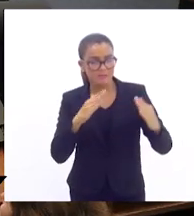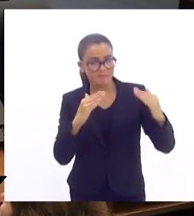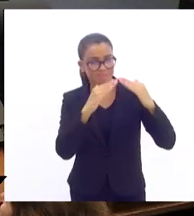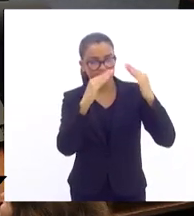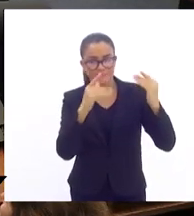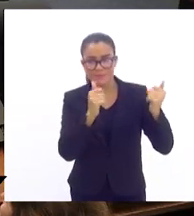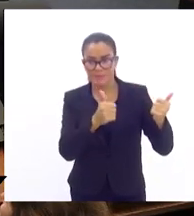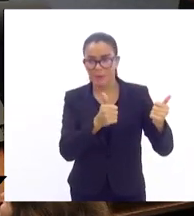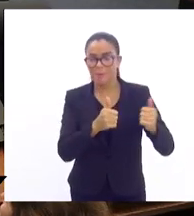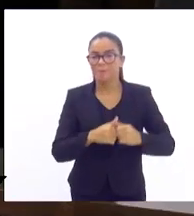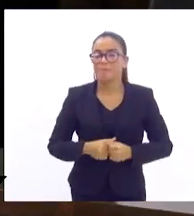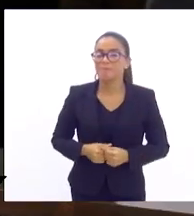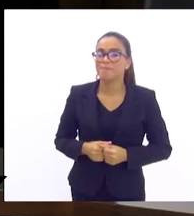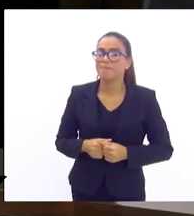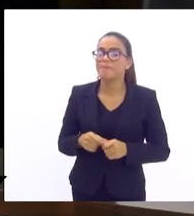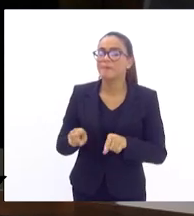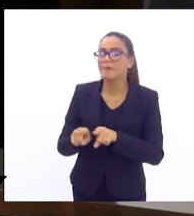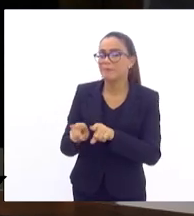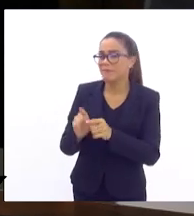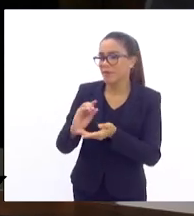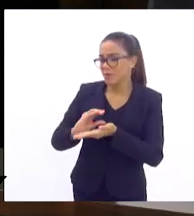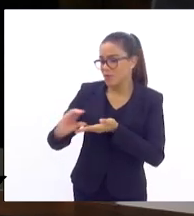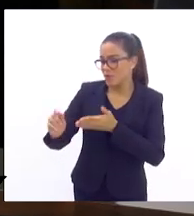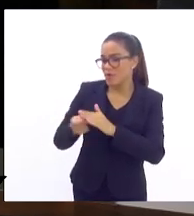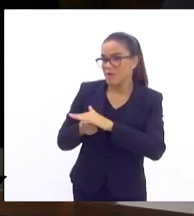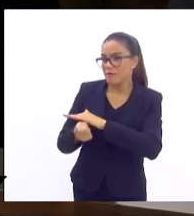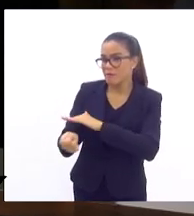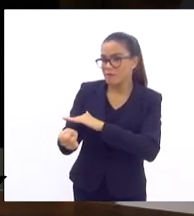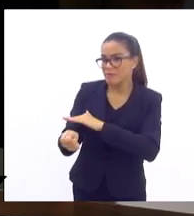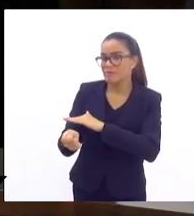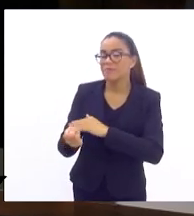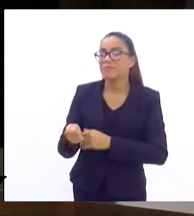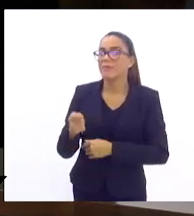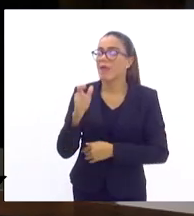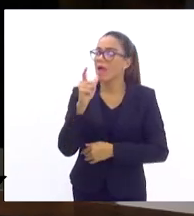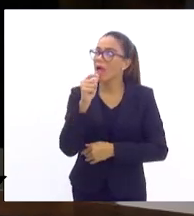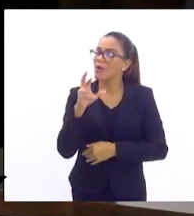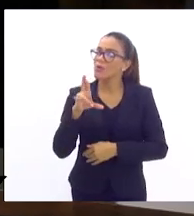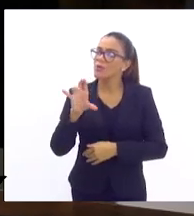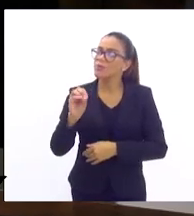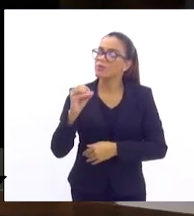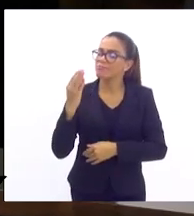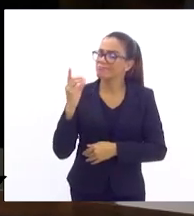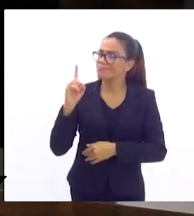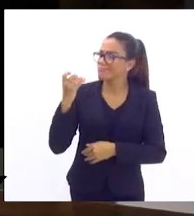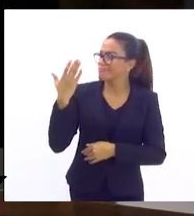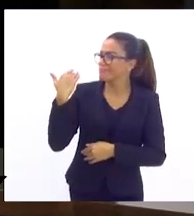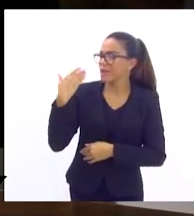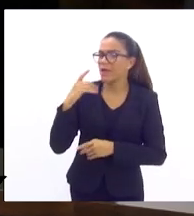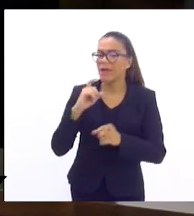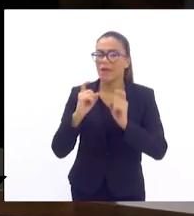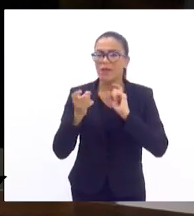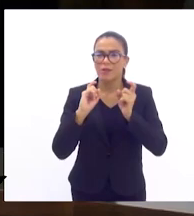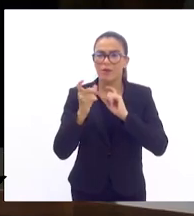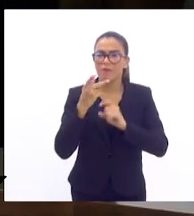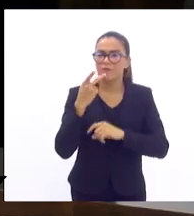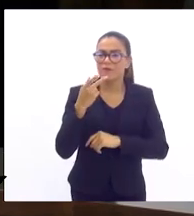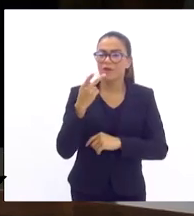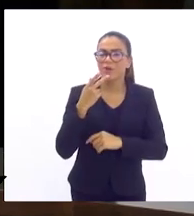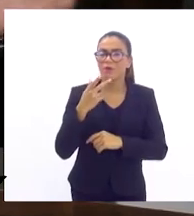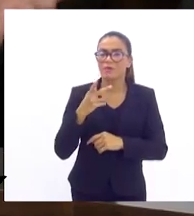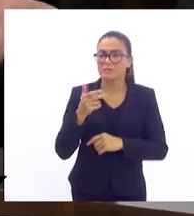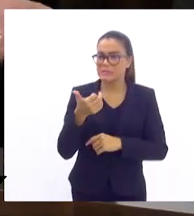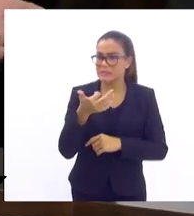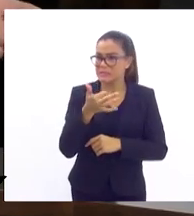falando dos investimentos, Águas do Rio, na última reunião, mencionou um investimento na ordem de